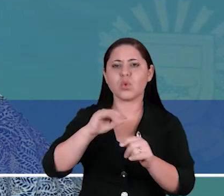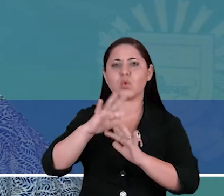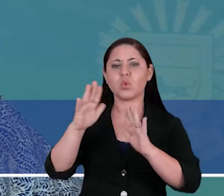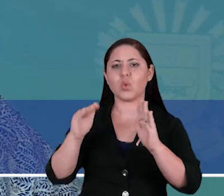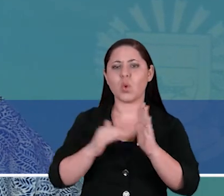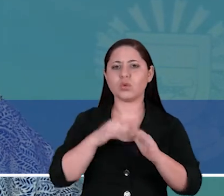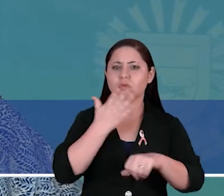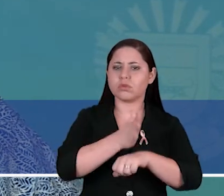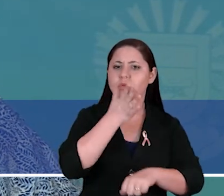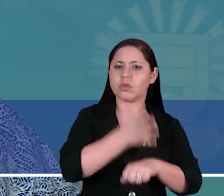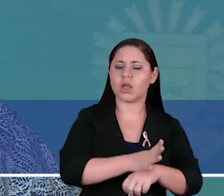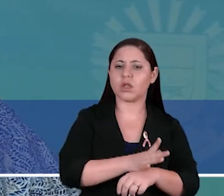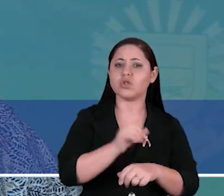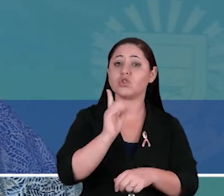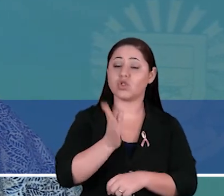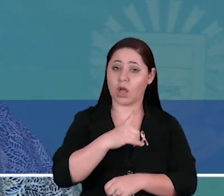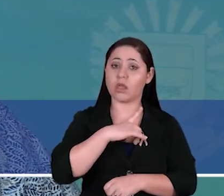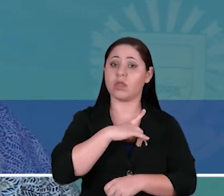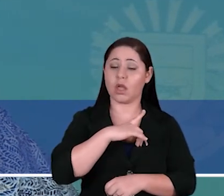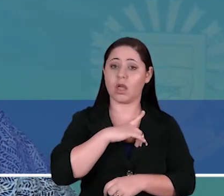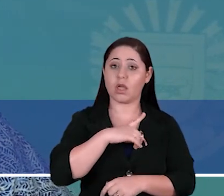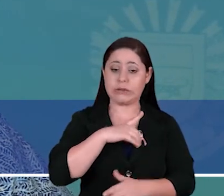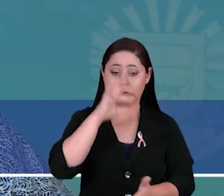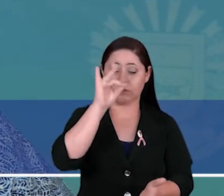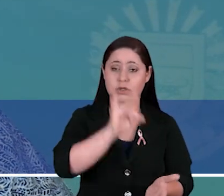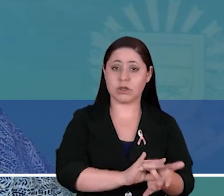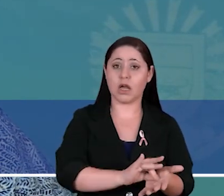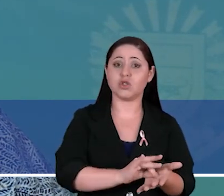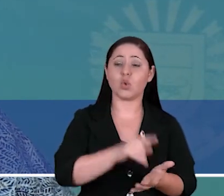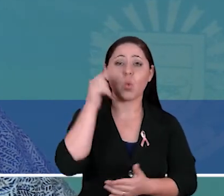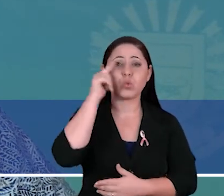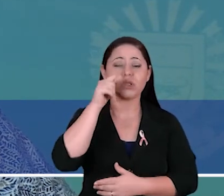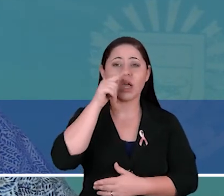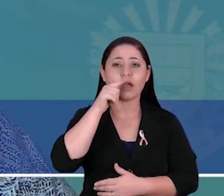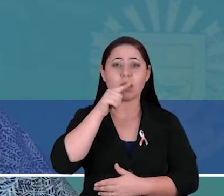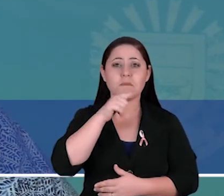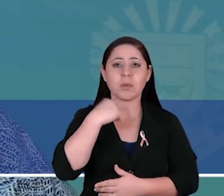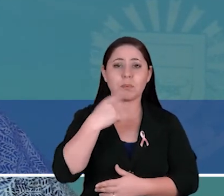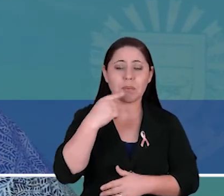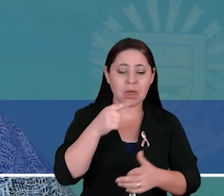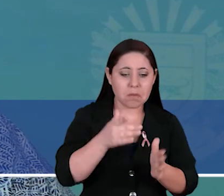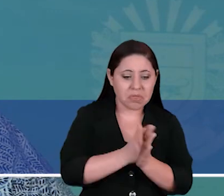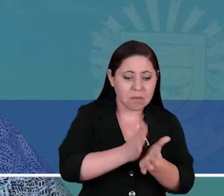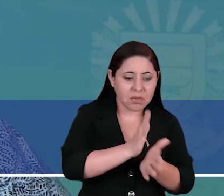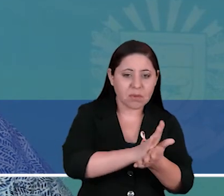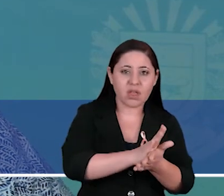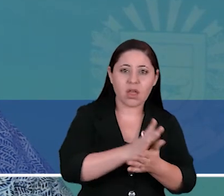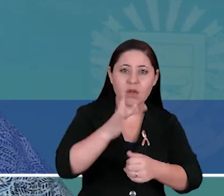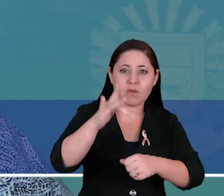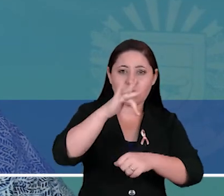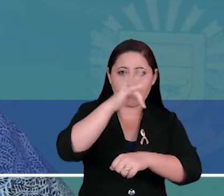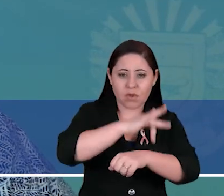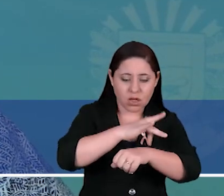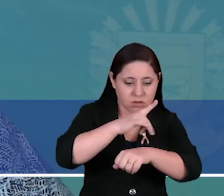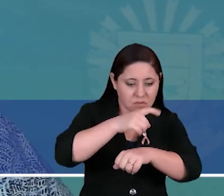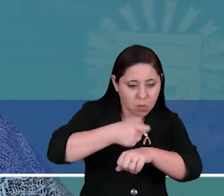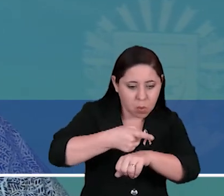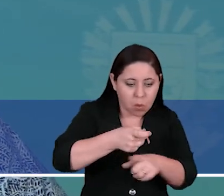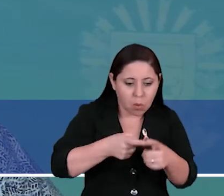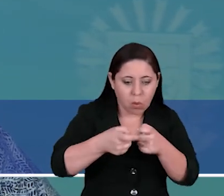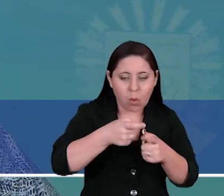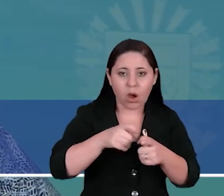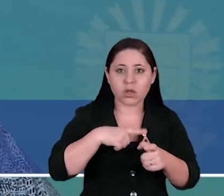todos os ensaios larvicidas com esse produto, o produto já tem atividade larvicida e agora no momento a gente está realizando os testes semicampo para